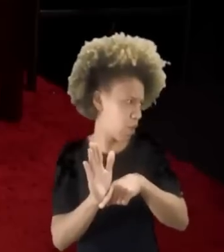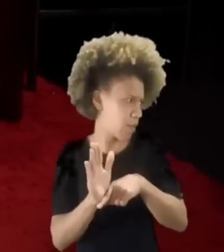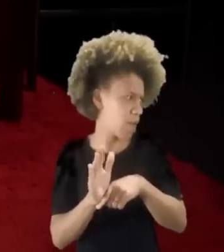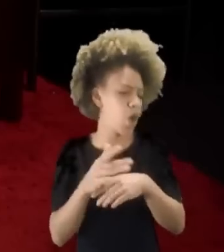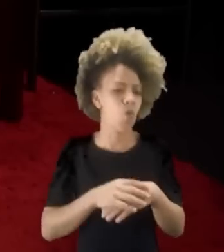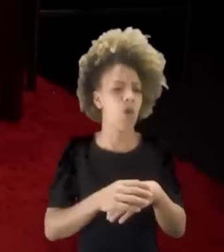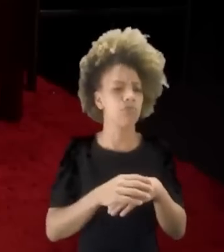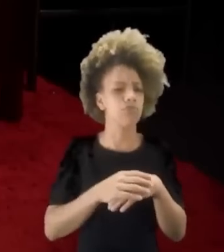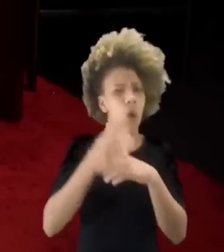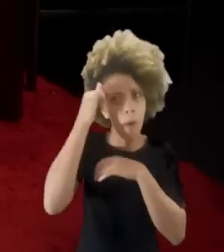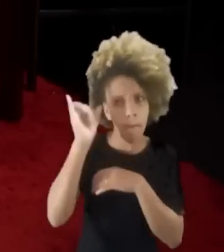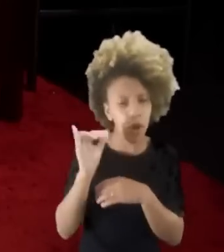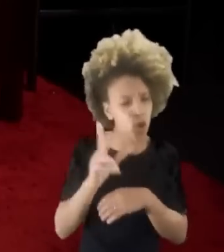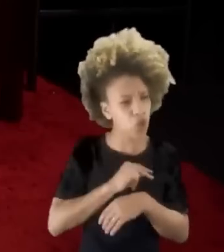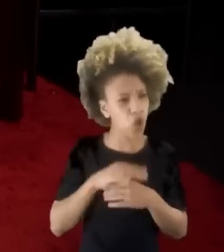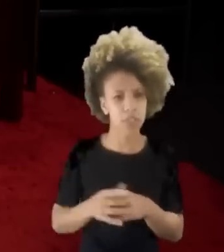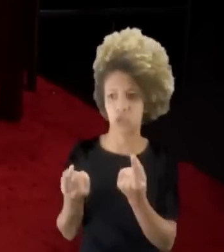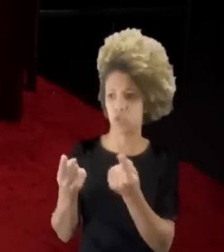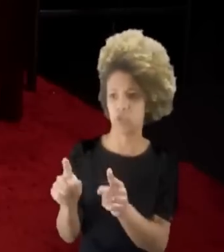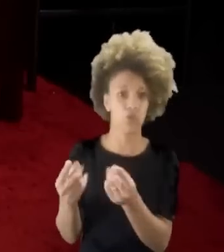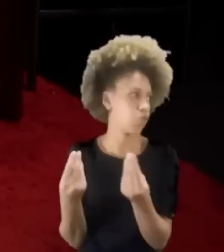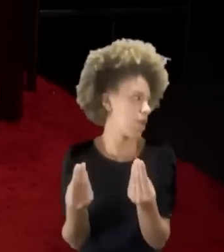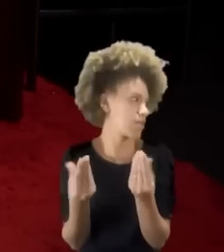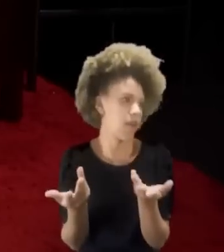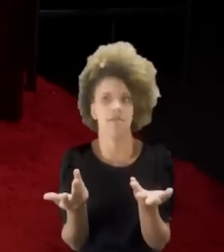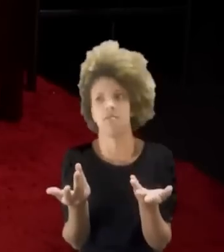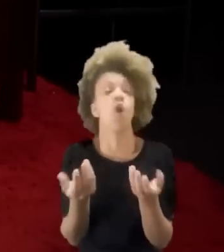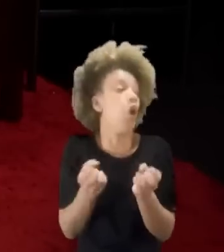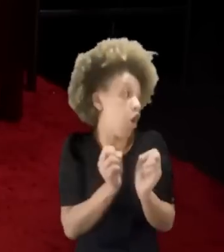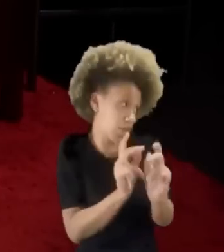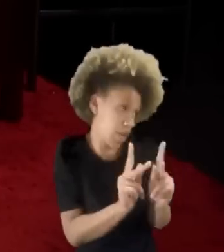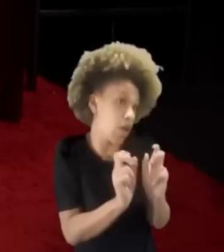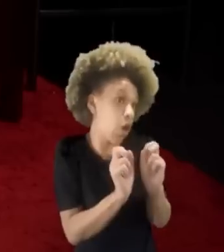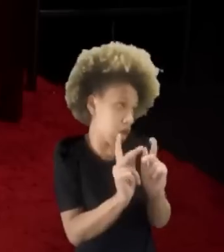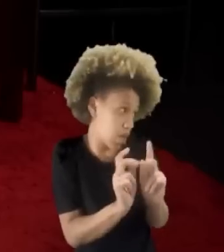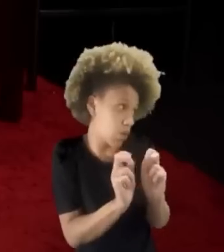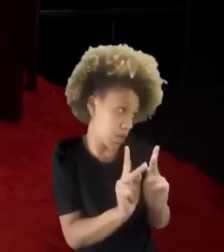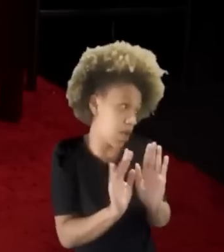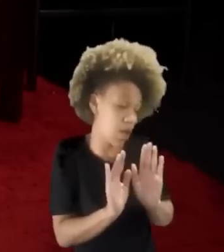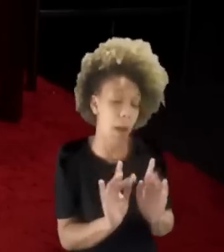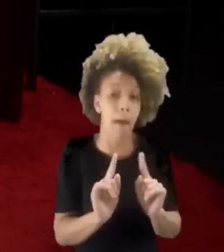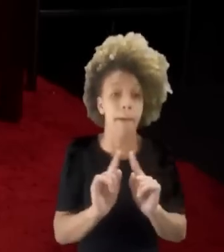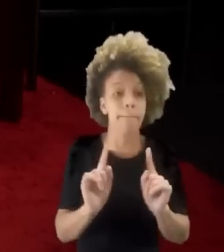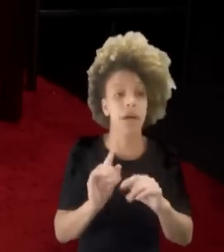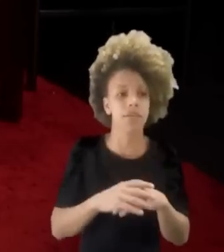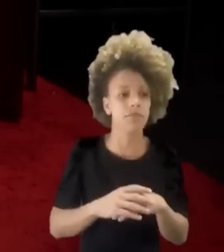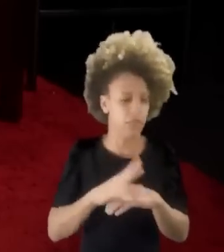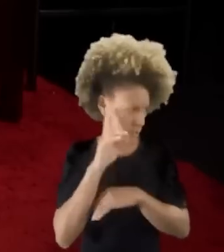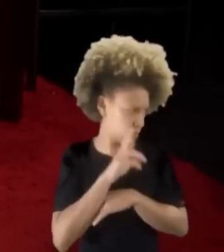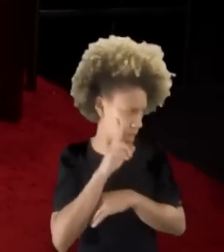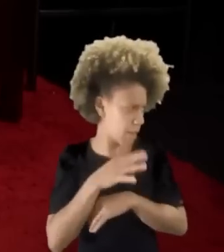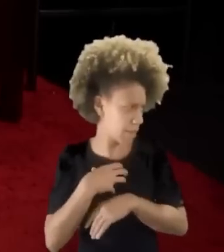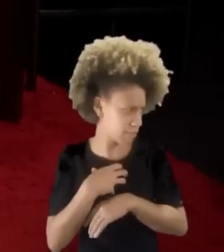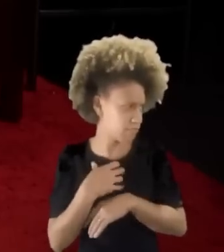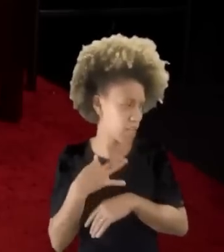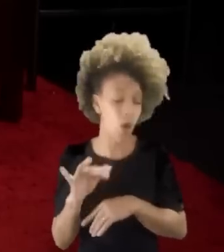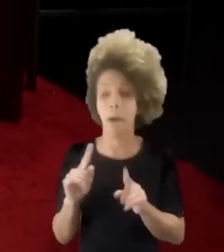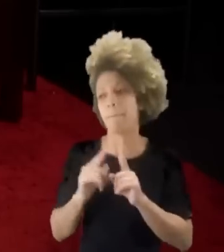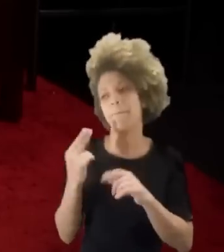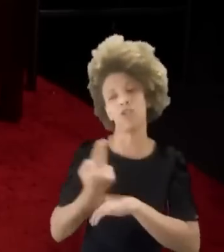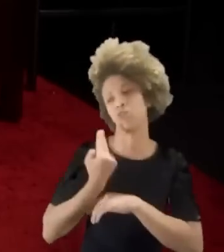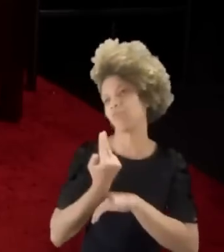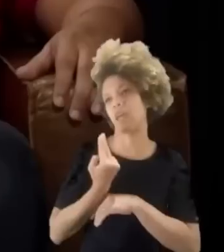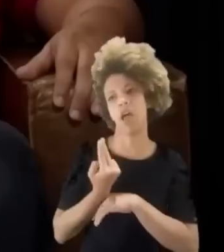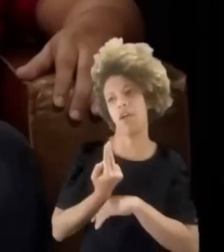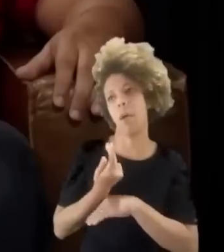os cara bate o boi toda na churrascaria entendeu tudo bem tudo bem mas eu acho que mas eu acho que eu acho que eu acho que não dá para